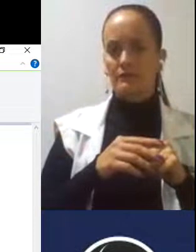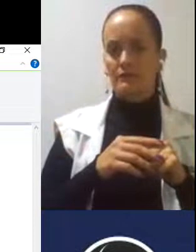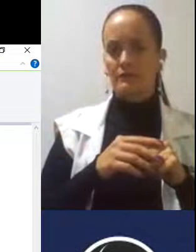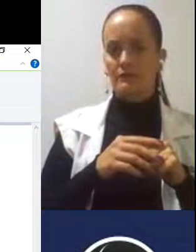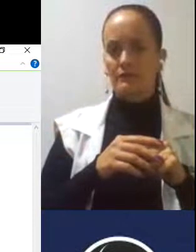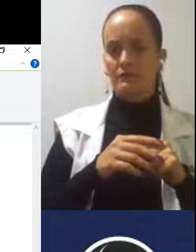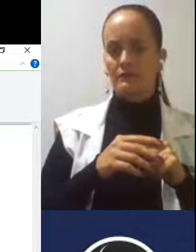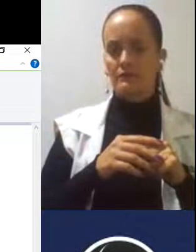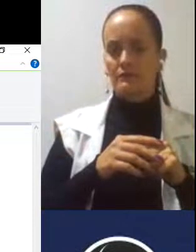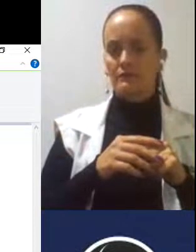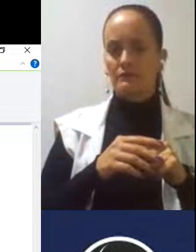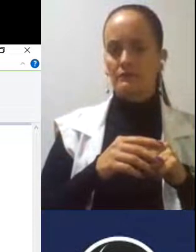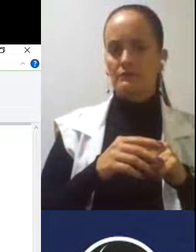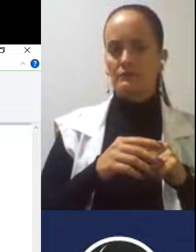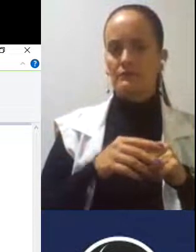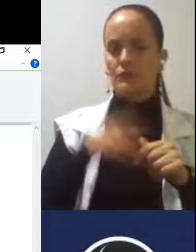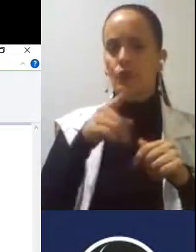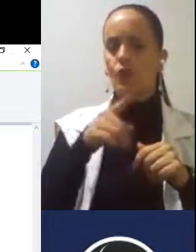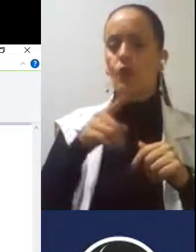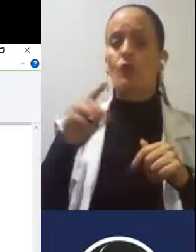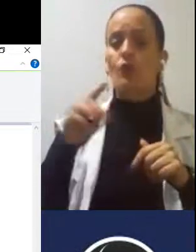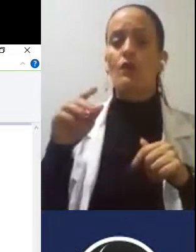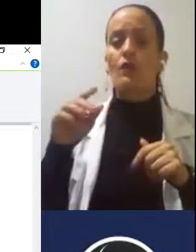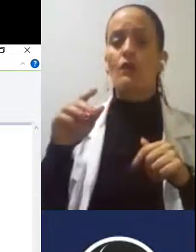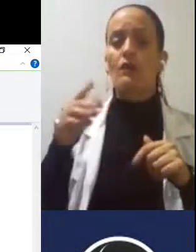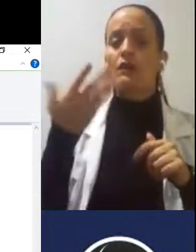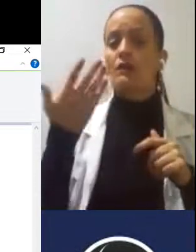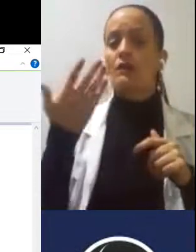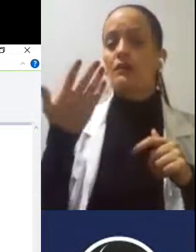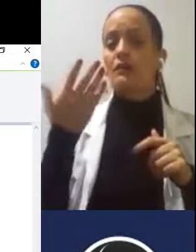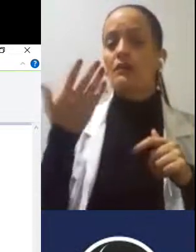Qual grandeza elétrica isso simboliza para a gente?